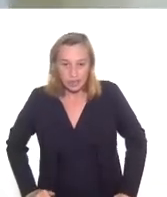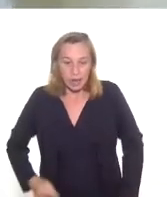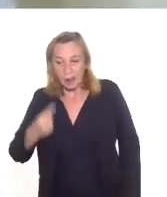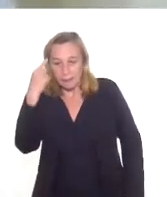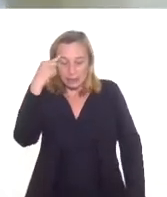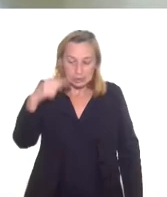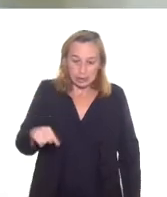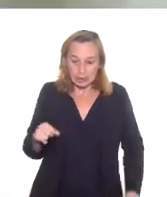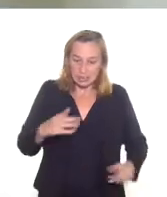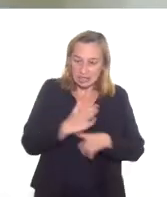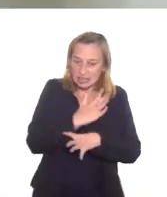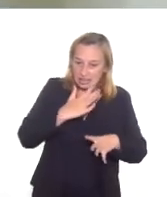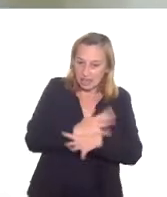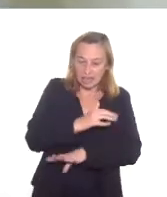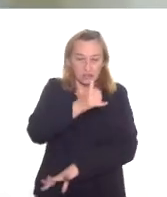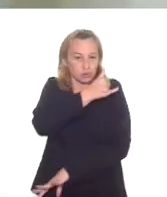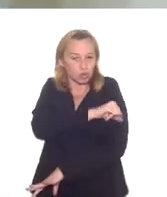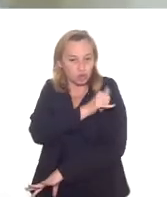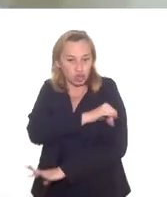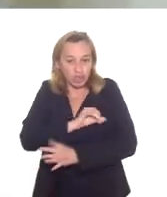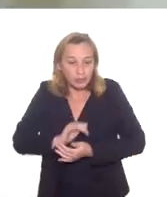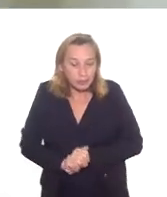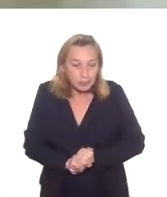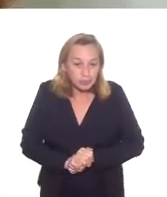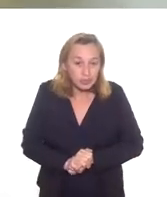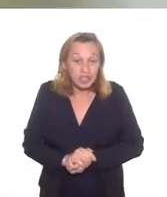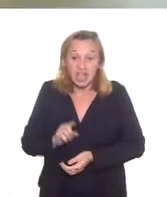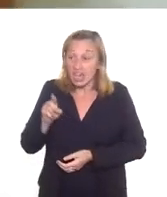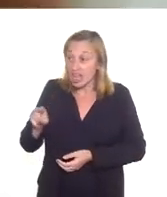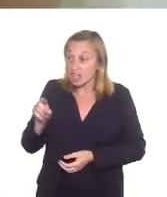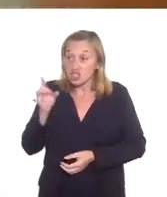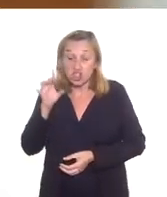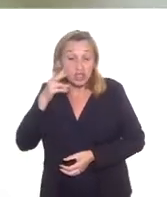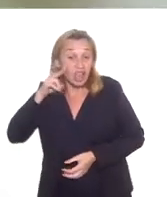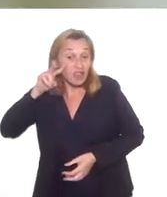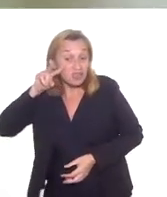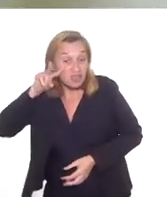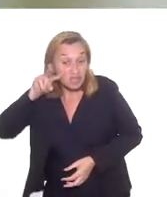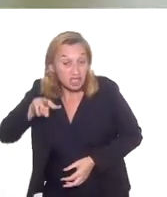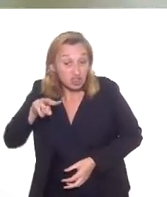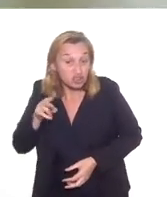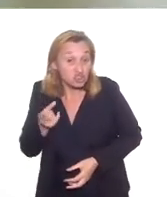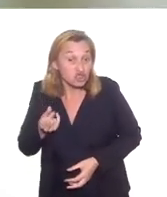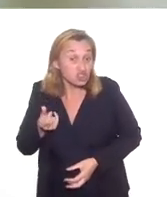a cidade-estado do Rio de Janeiro, ele só está visando e olhando para um lado,